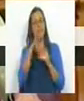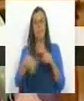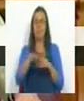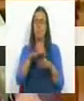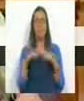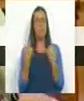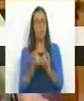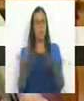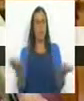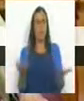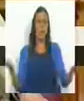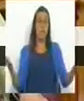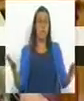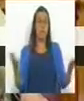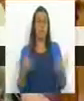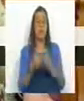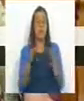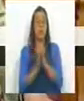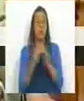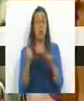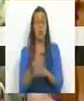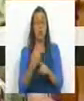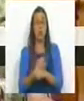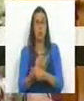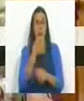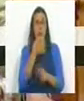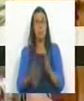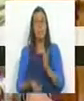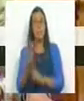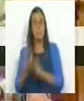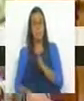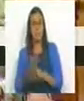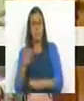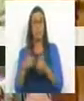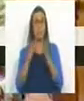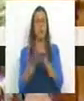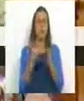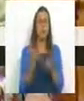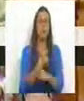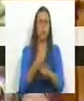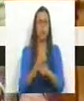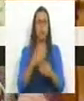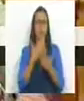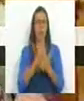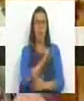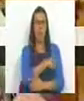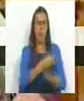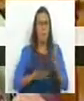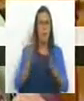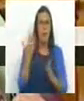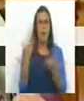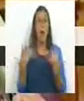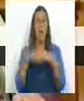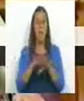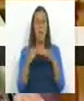Social. Por isso é que todos os instrumentos que sejam criados, todos os instrumentos que sejam robustecidos para a